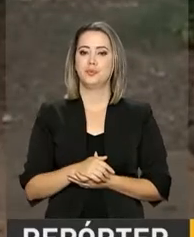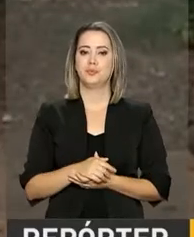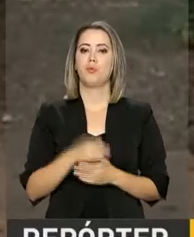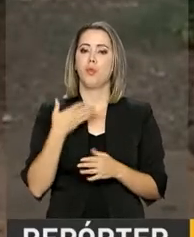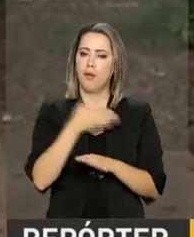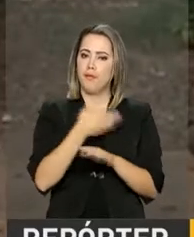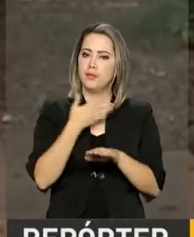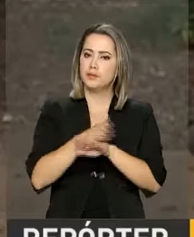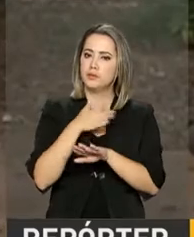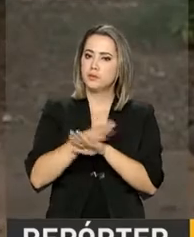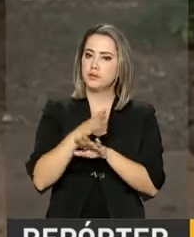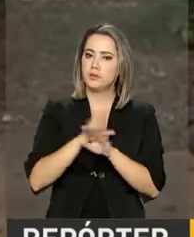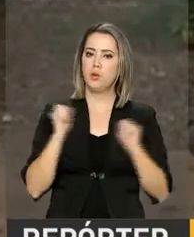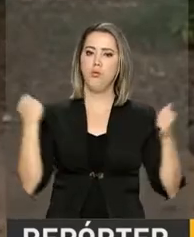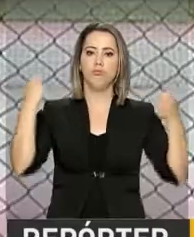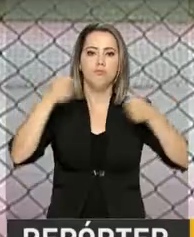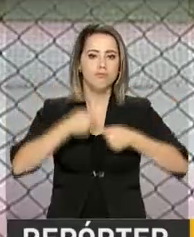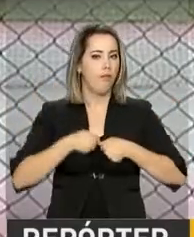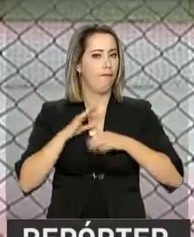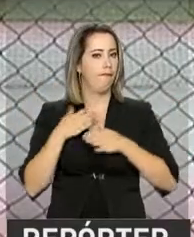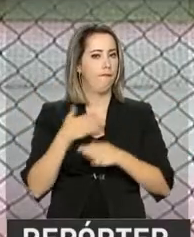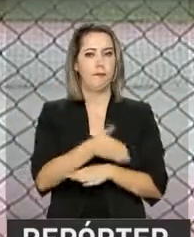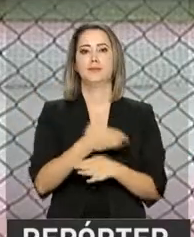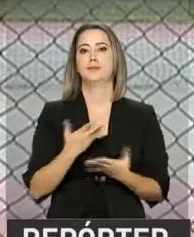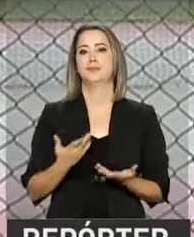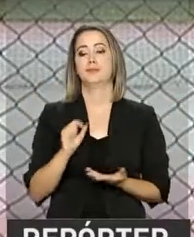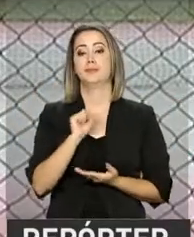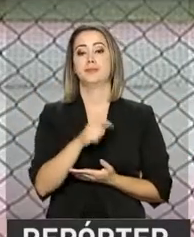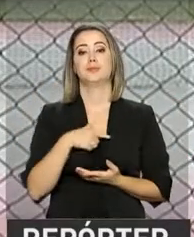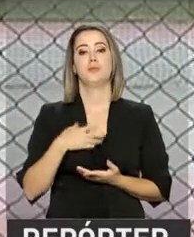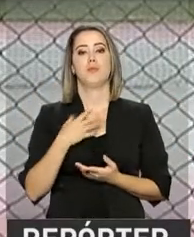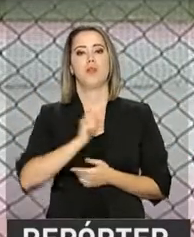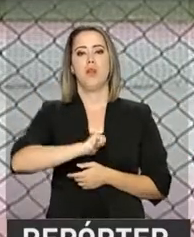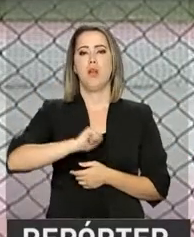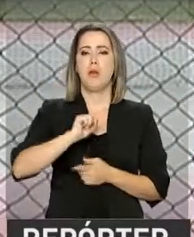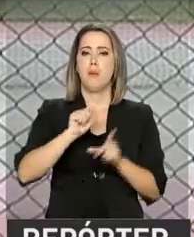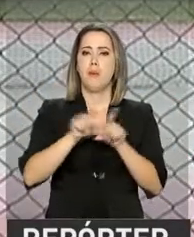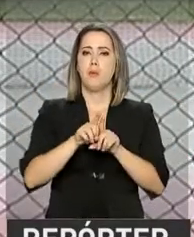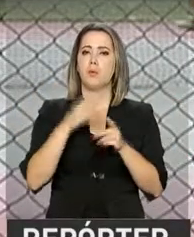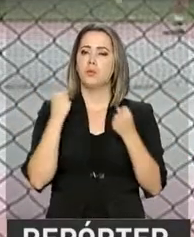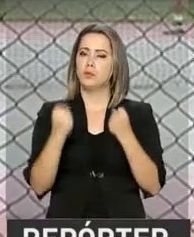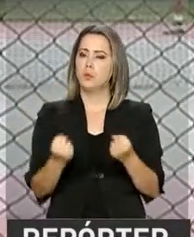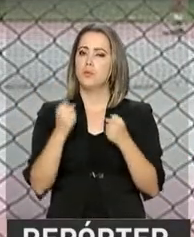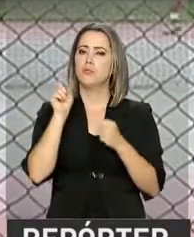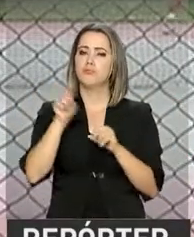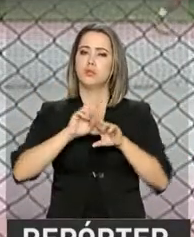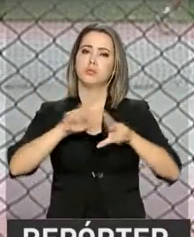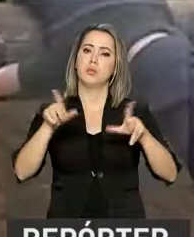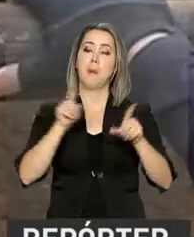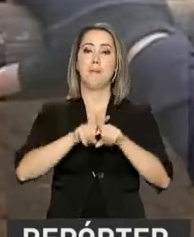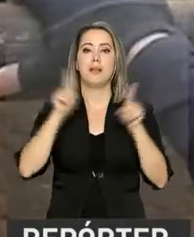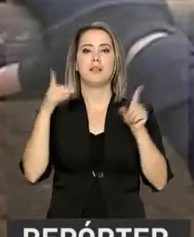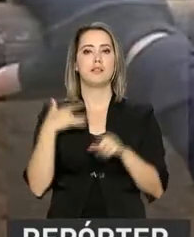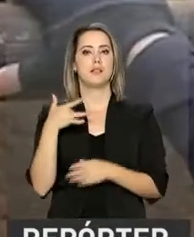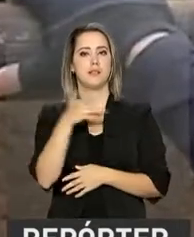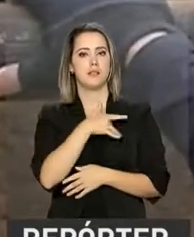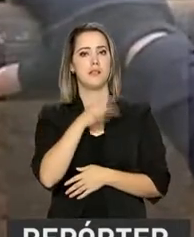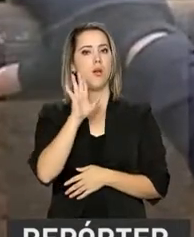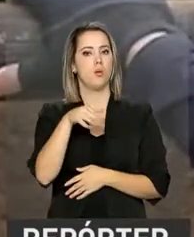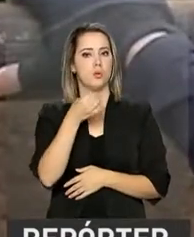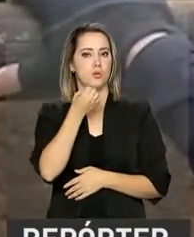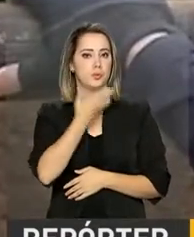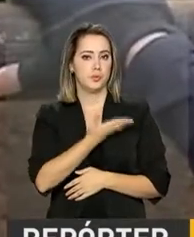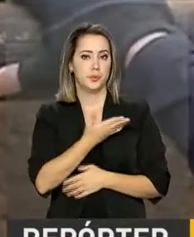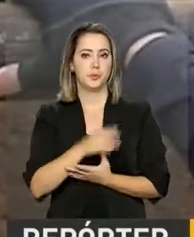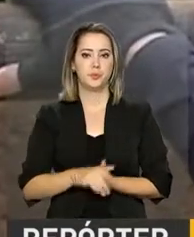friozinho essa se agasalhar um pouquinho e nem os motivos brasil exercitar variam mas um deles é comum a saúde é sempre bom se está